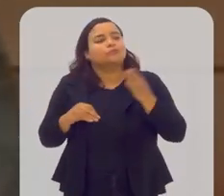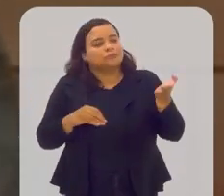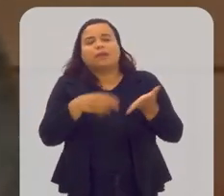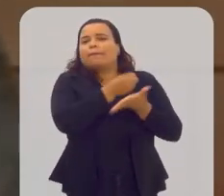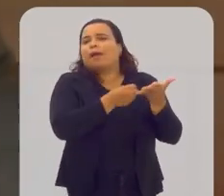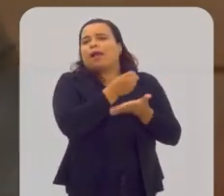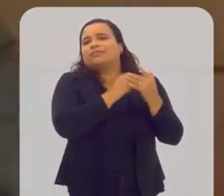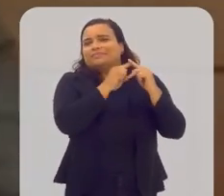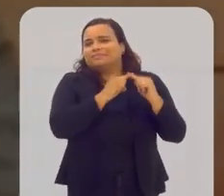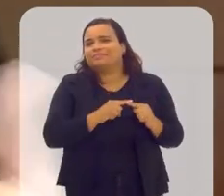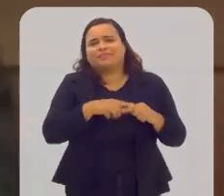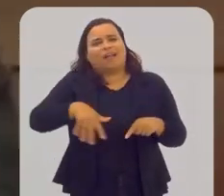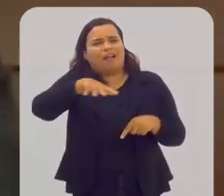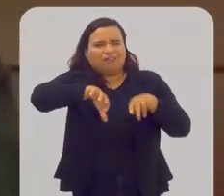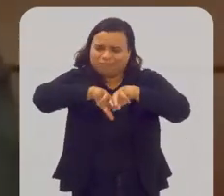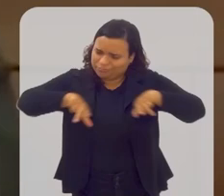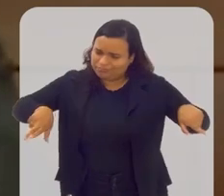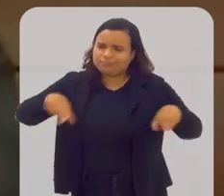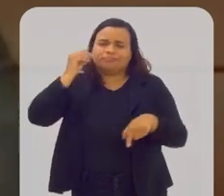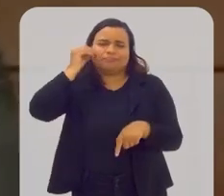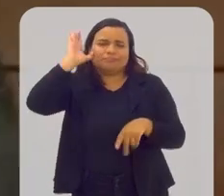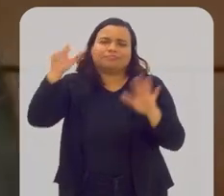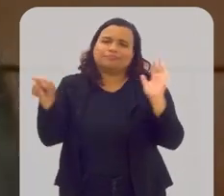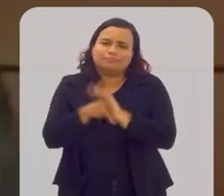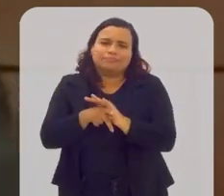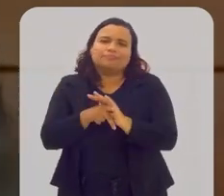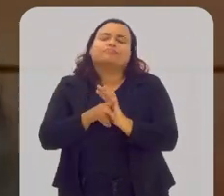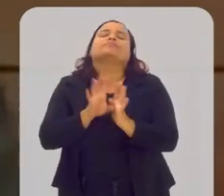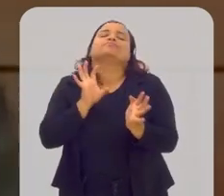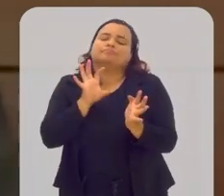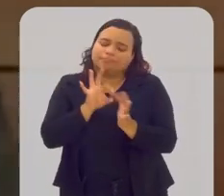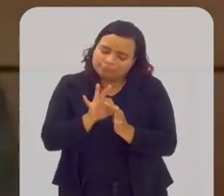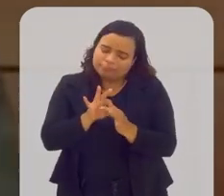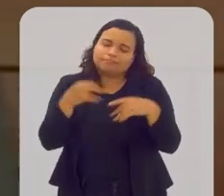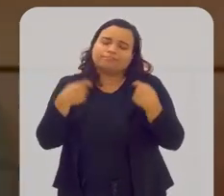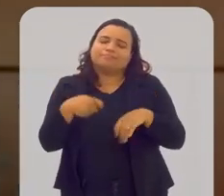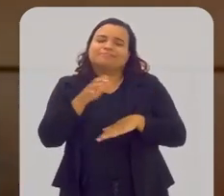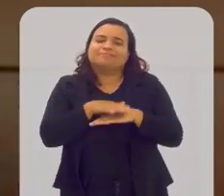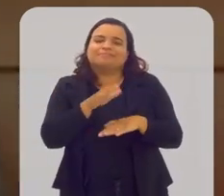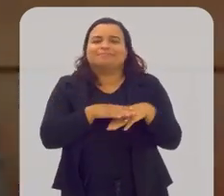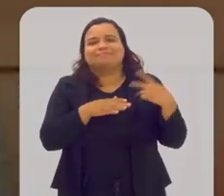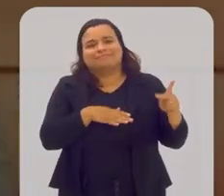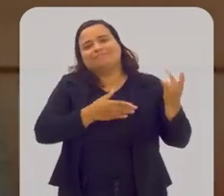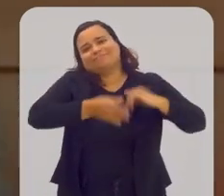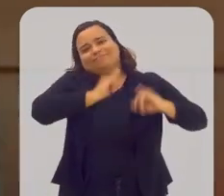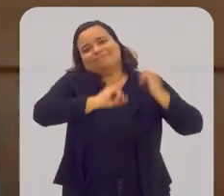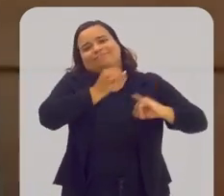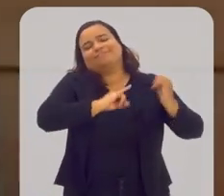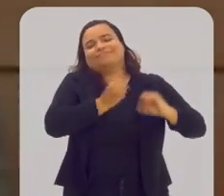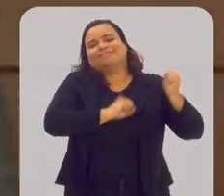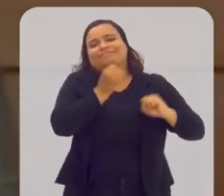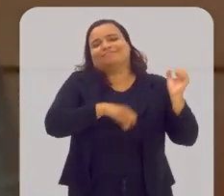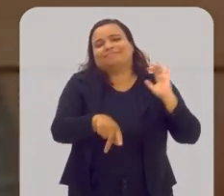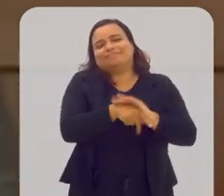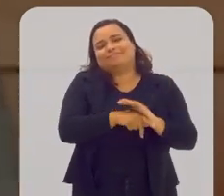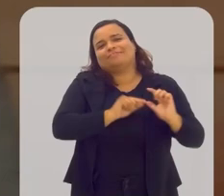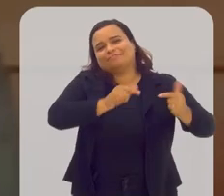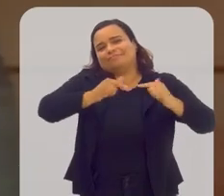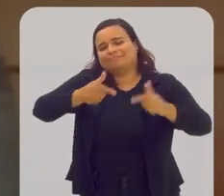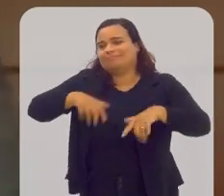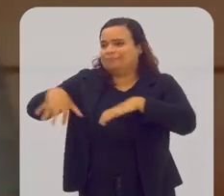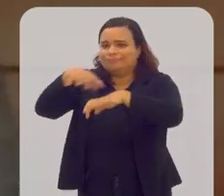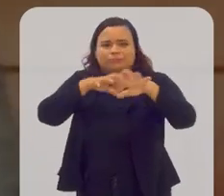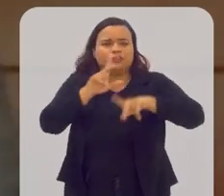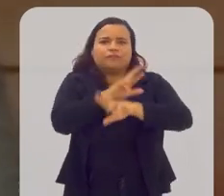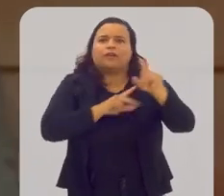dos medicamentos. Então, são diversas áreas do conhecimento que vão demandar, né, nessas indústrias que